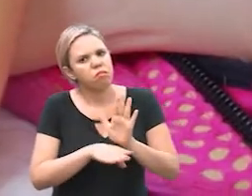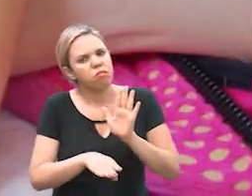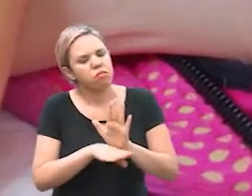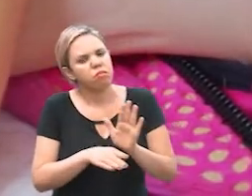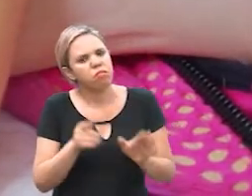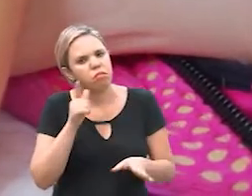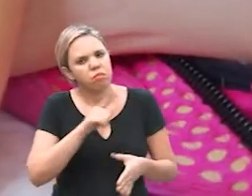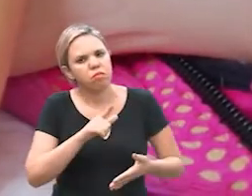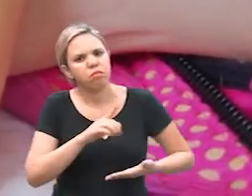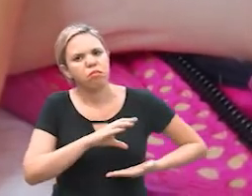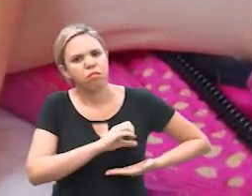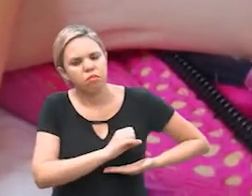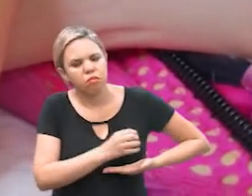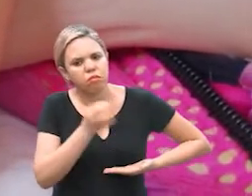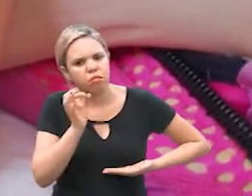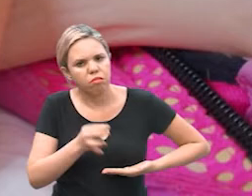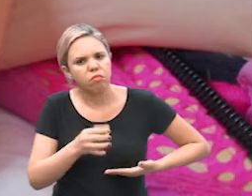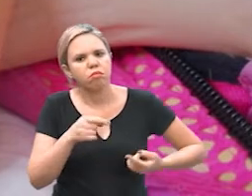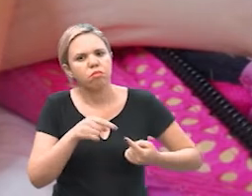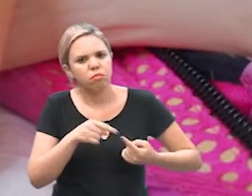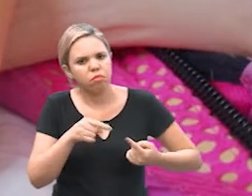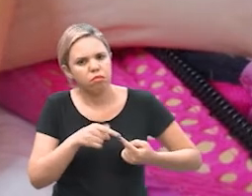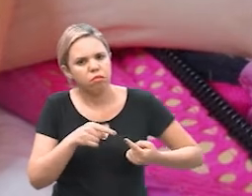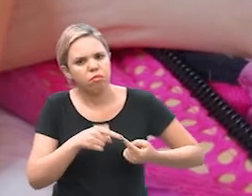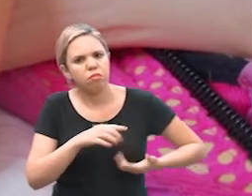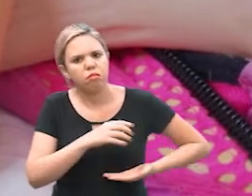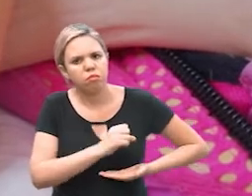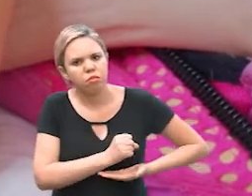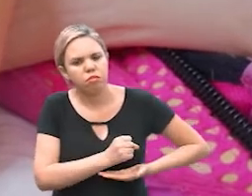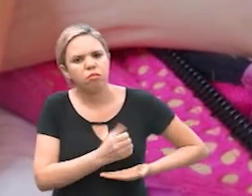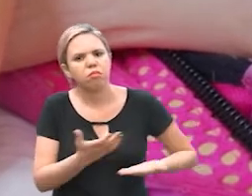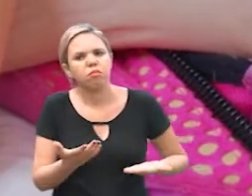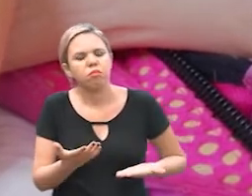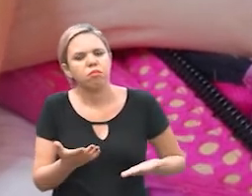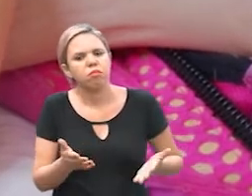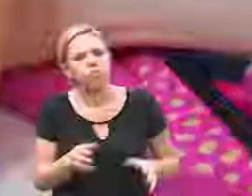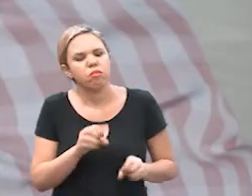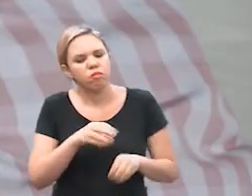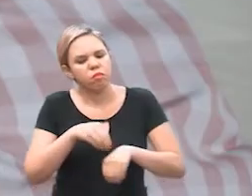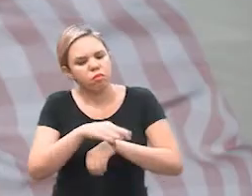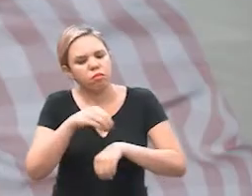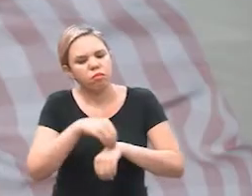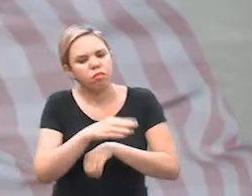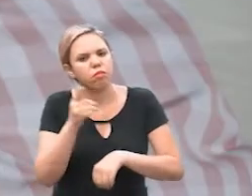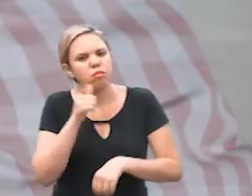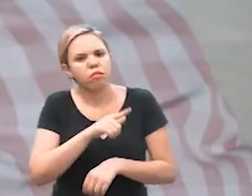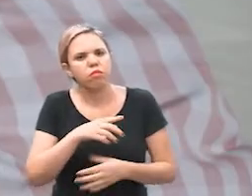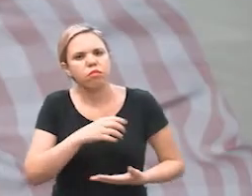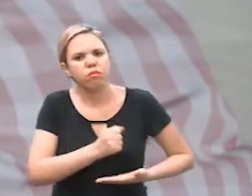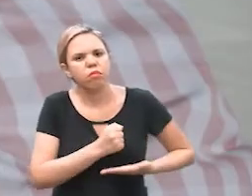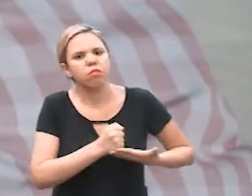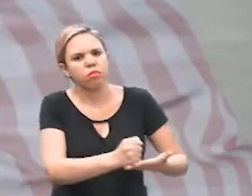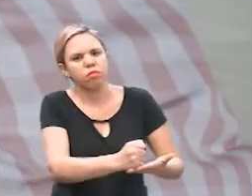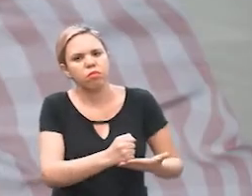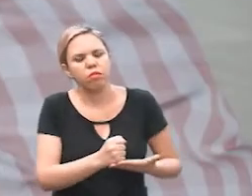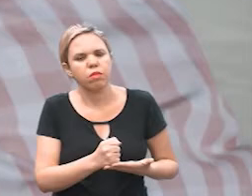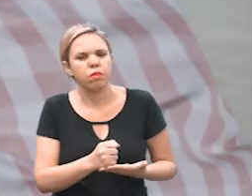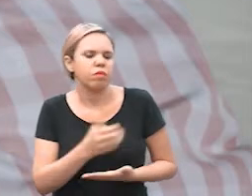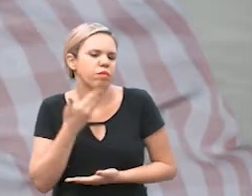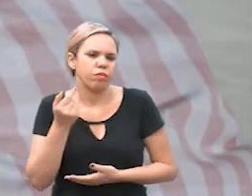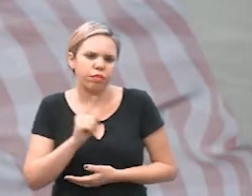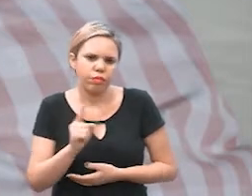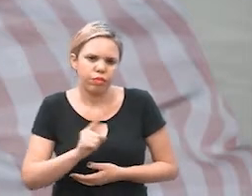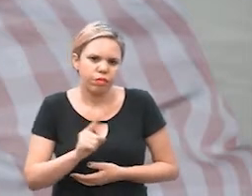ajude ela a posicionar esse bebê corretamente no seio, né? Que dê dicas para ela aí, para estar ajudando, porque não